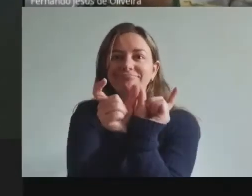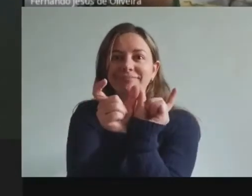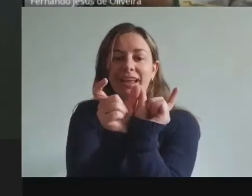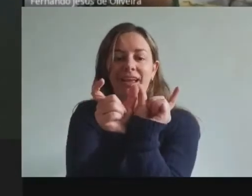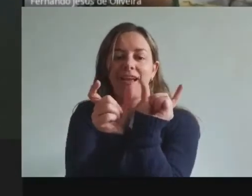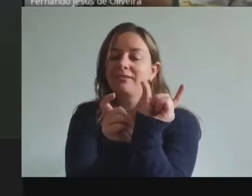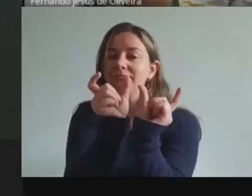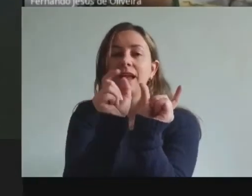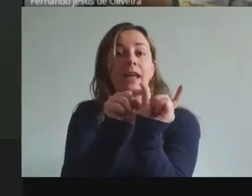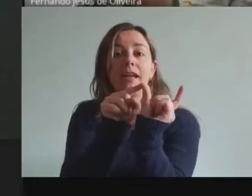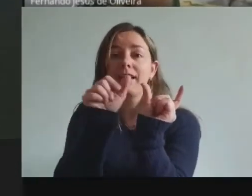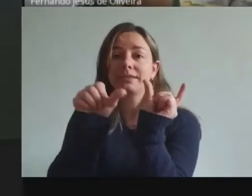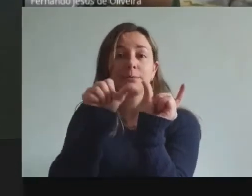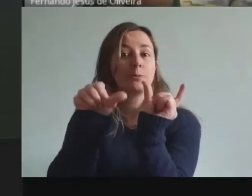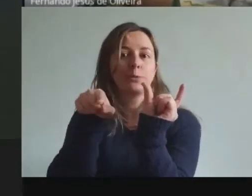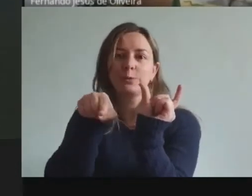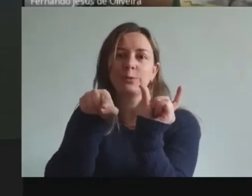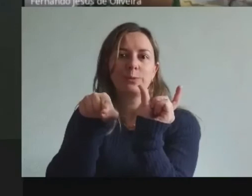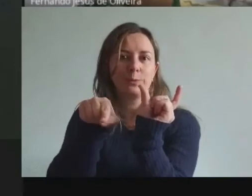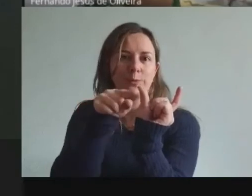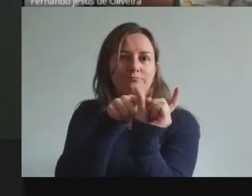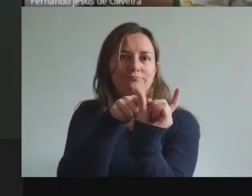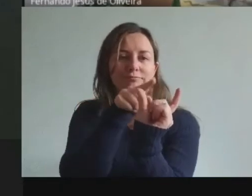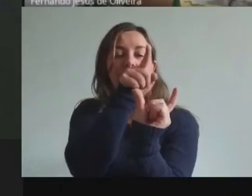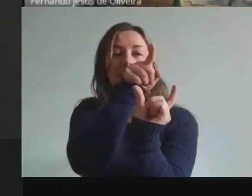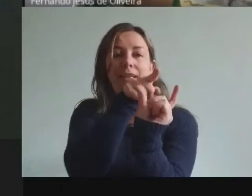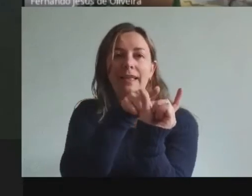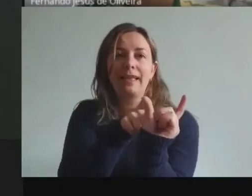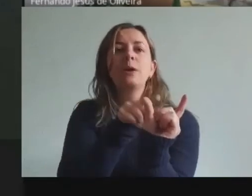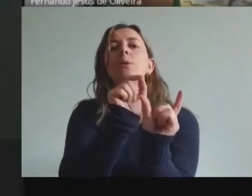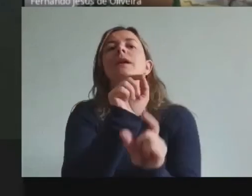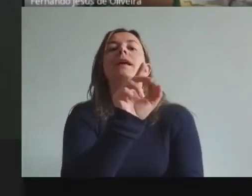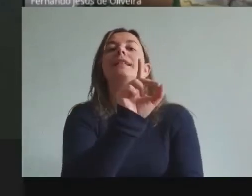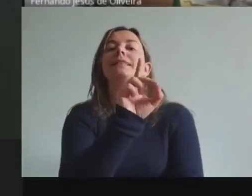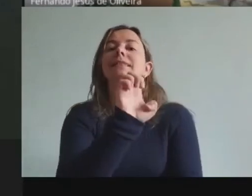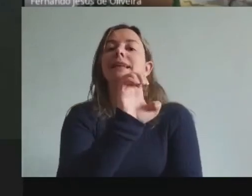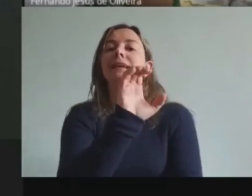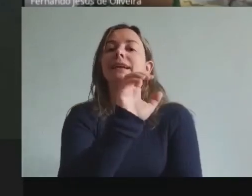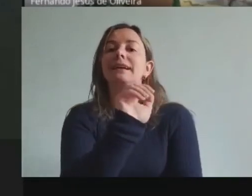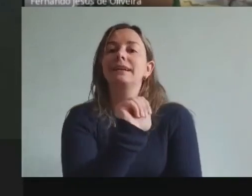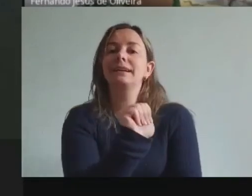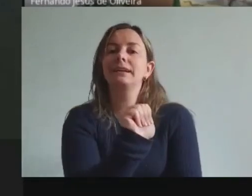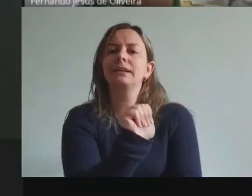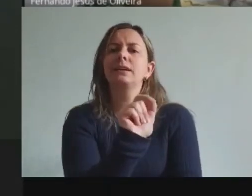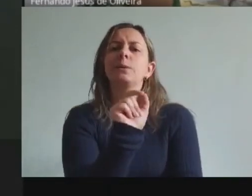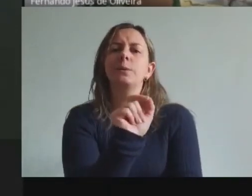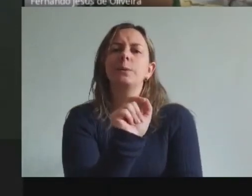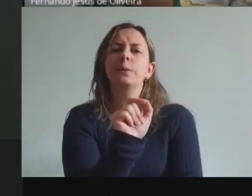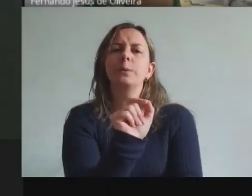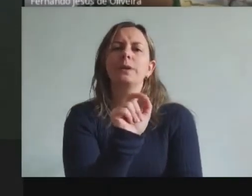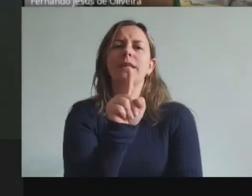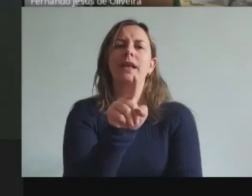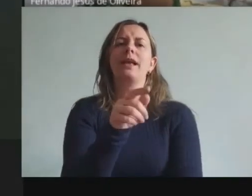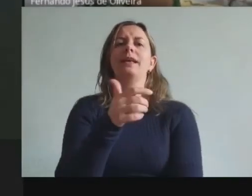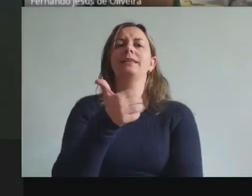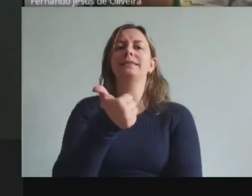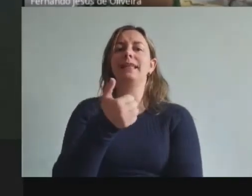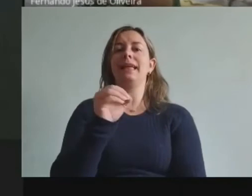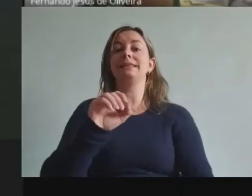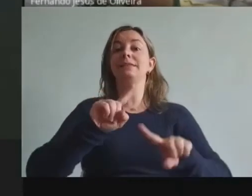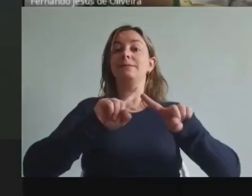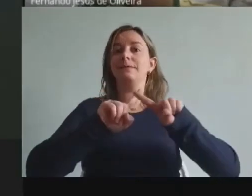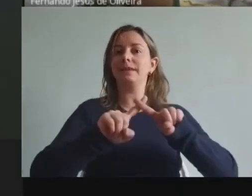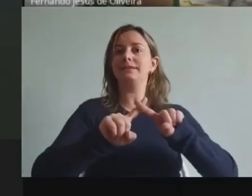era do metro, tá? Quanto que é um decâmetro? Um decâmetro é 10 vezes o metro, não é? Então, um DA é 10 vezes